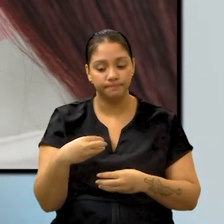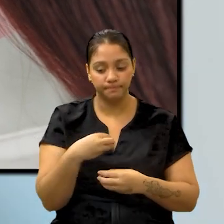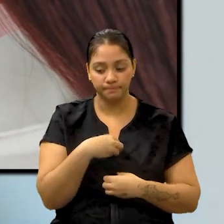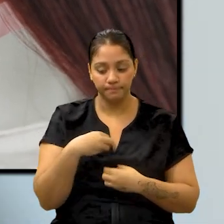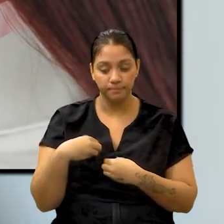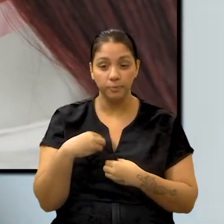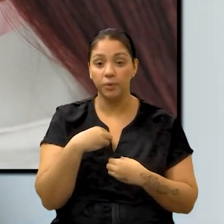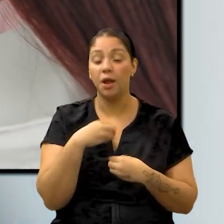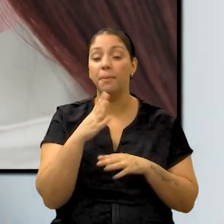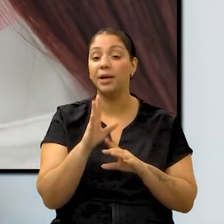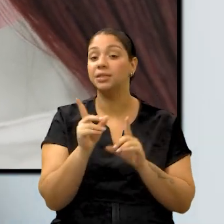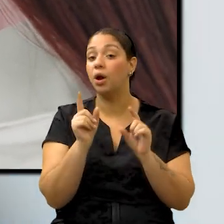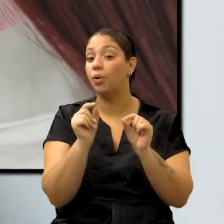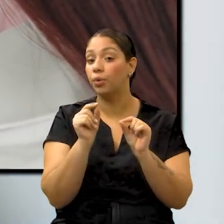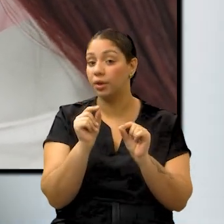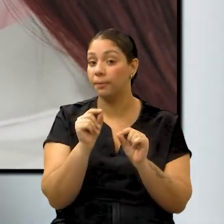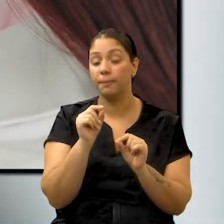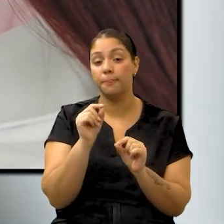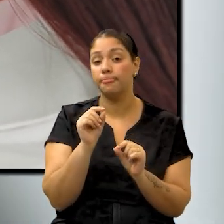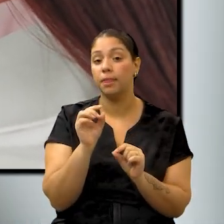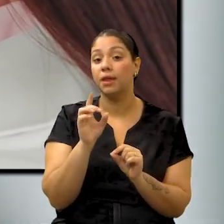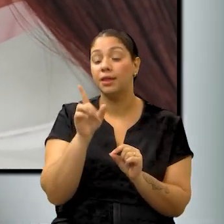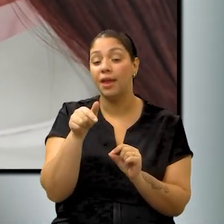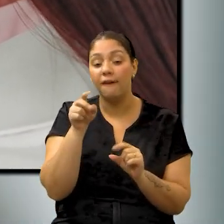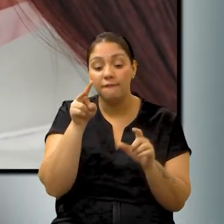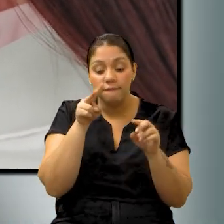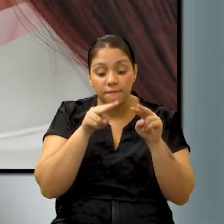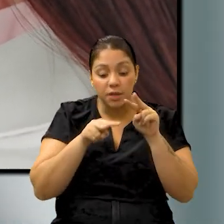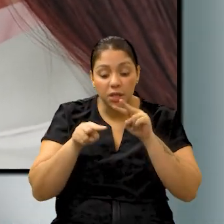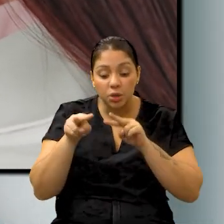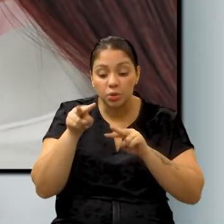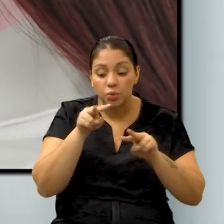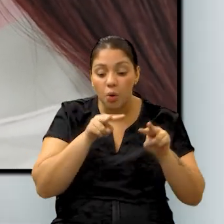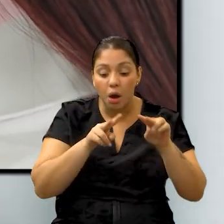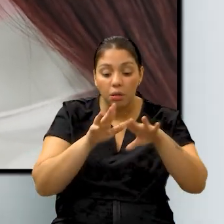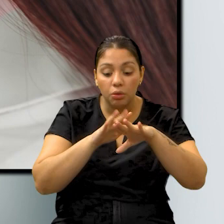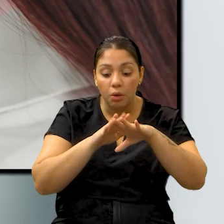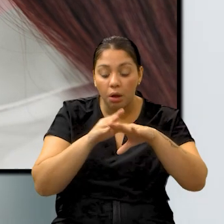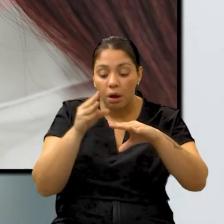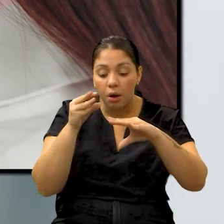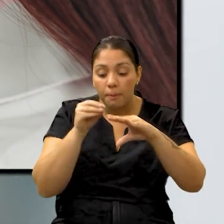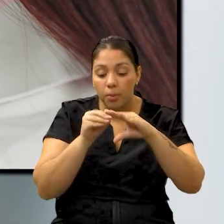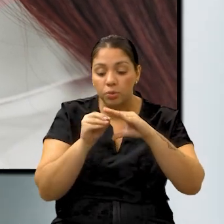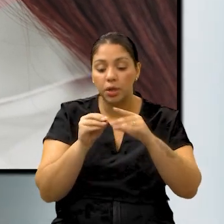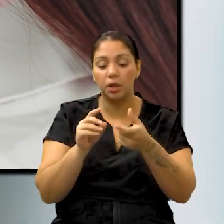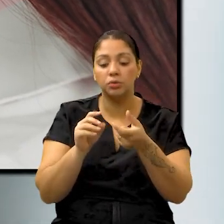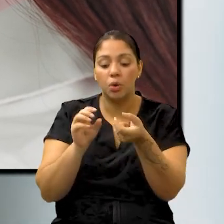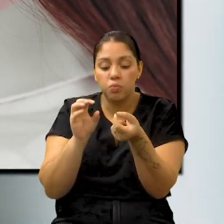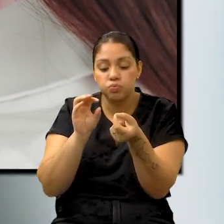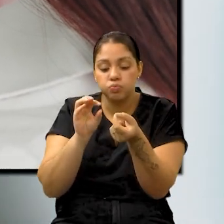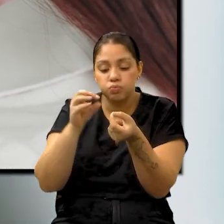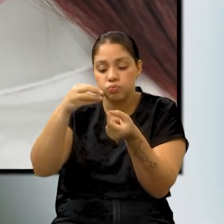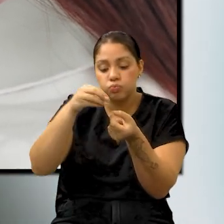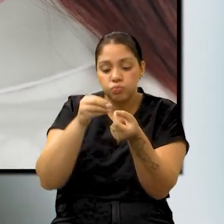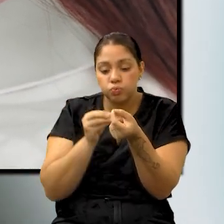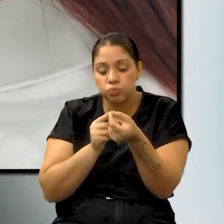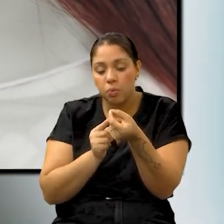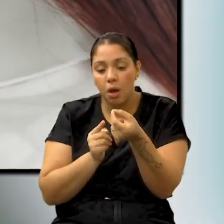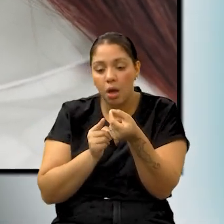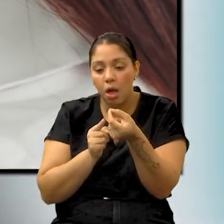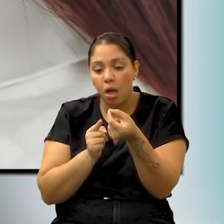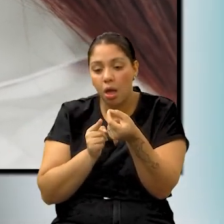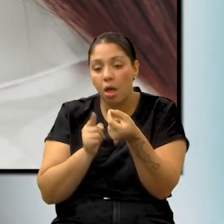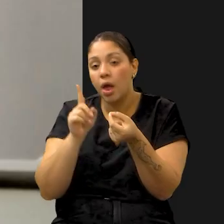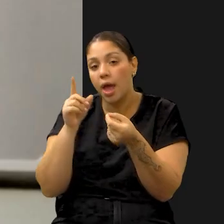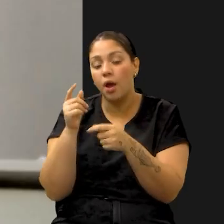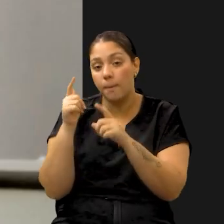exame de colonoscopia é um exame que a gente visualiza, né? A gente vê por dentro do intestino. Então, é como